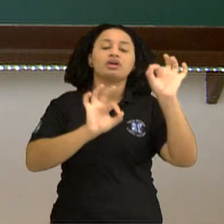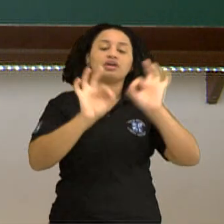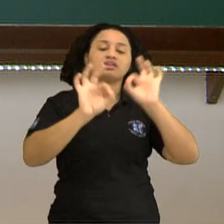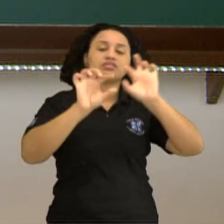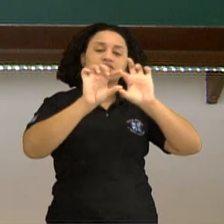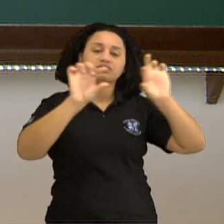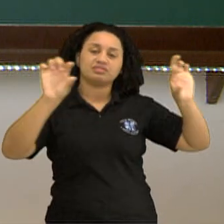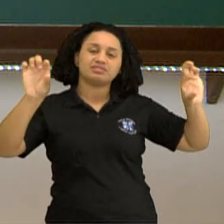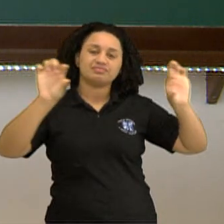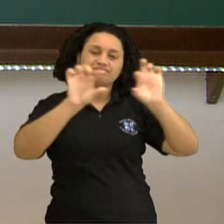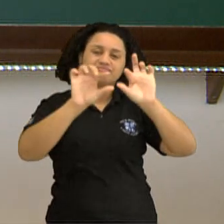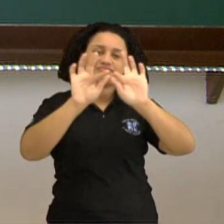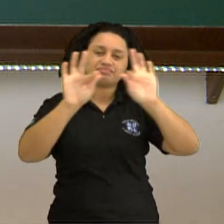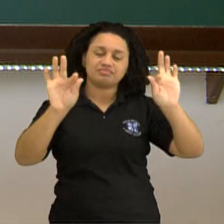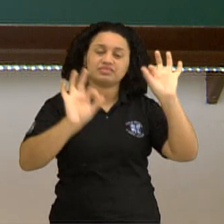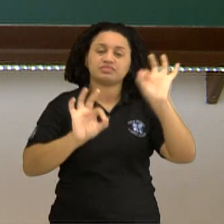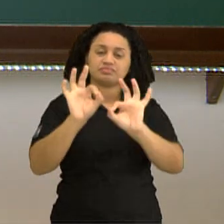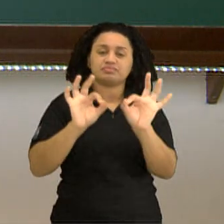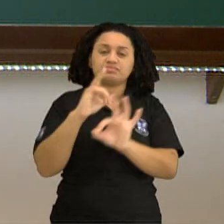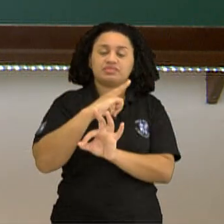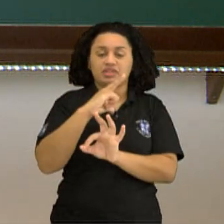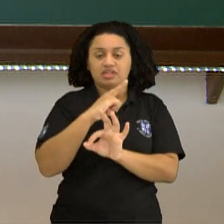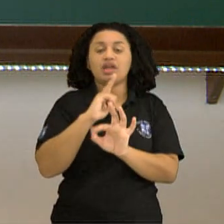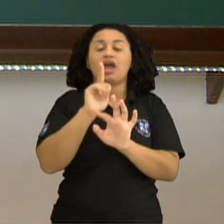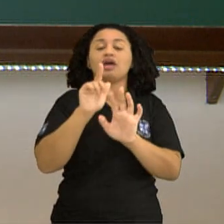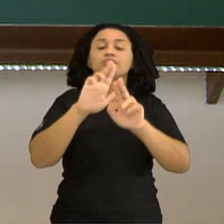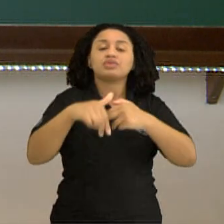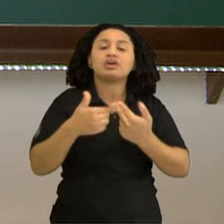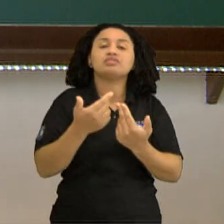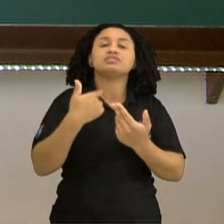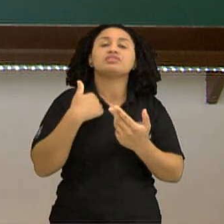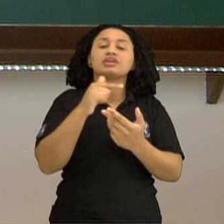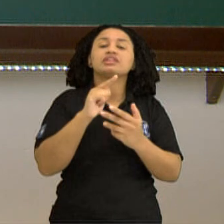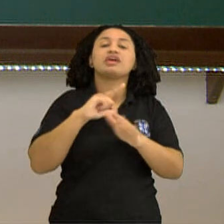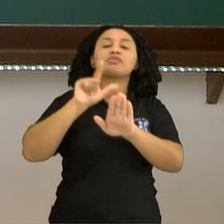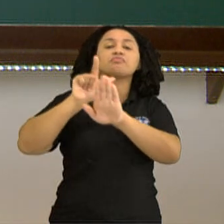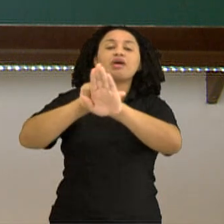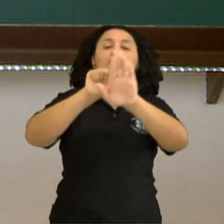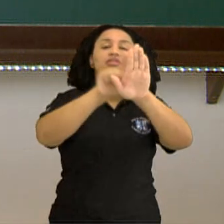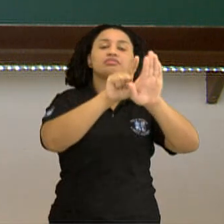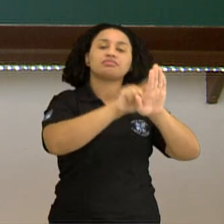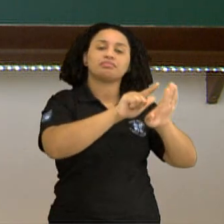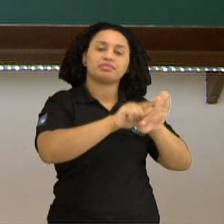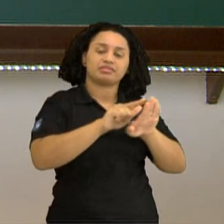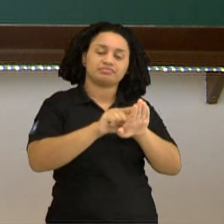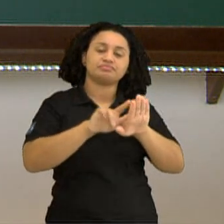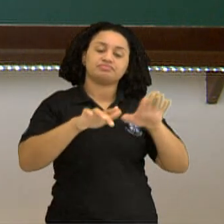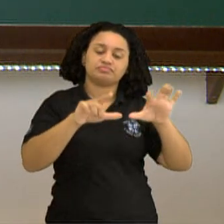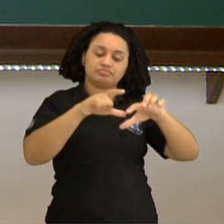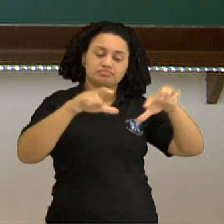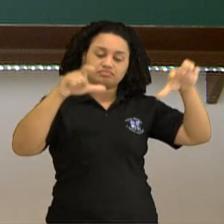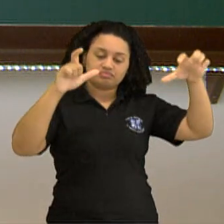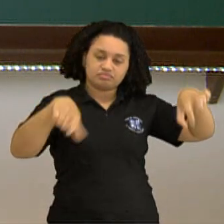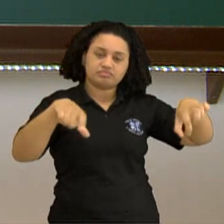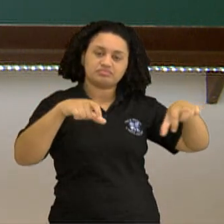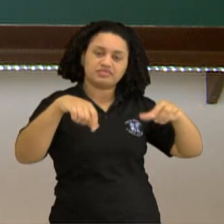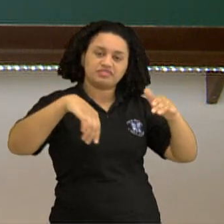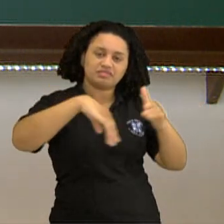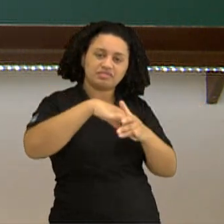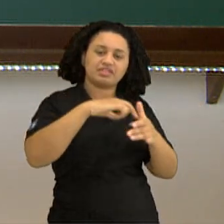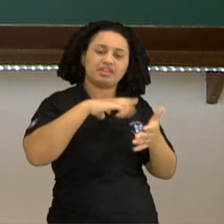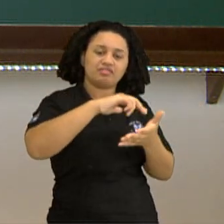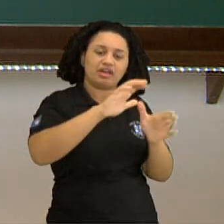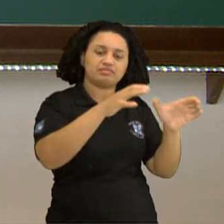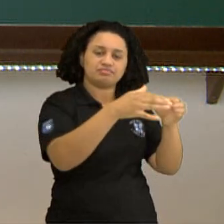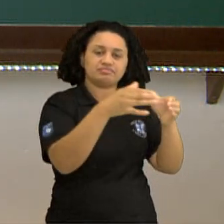organização se dá em termos de funções. Então, num time de futebol, nós temos vários